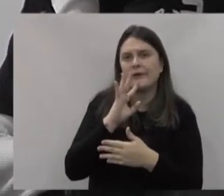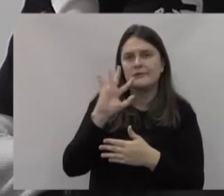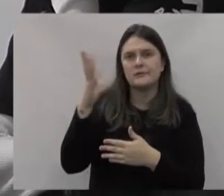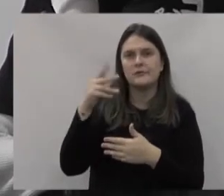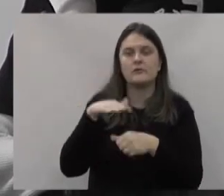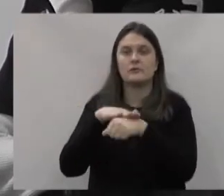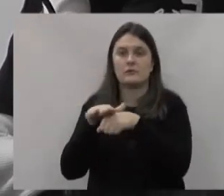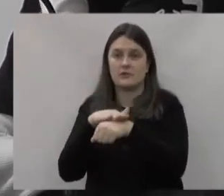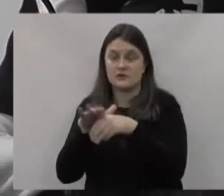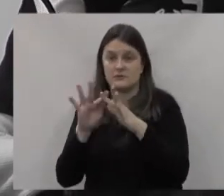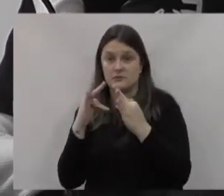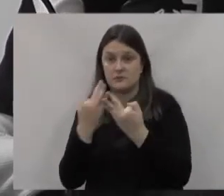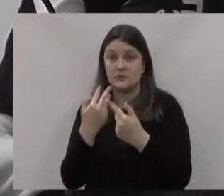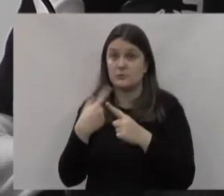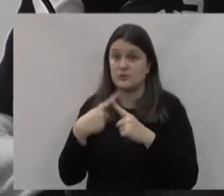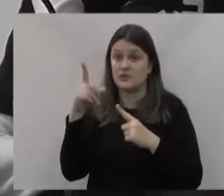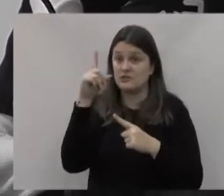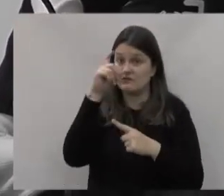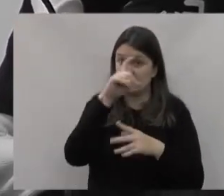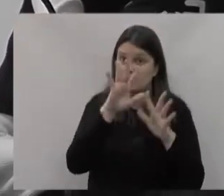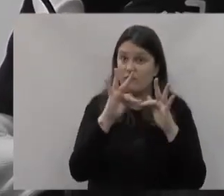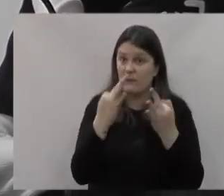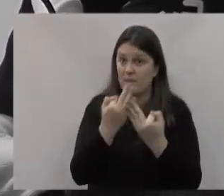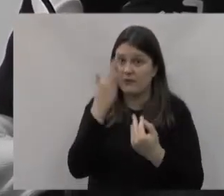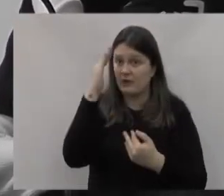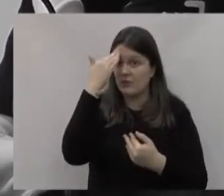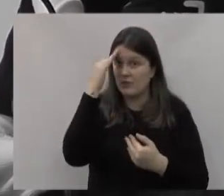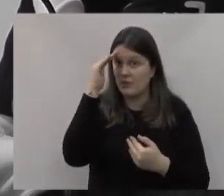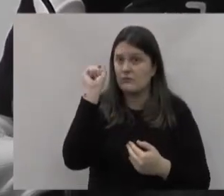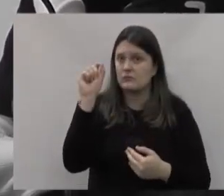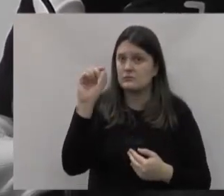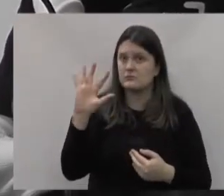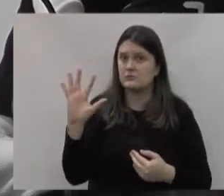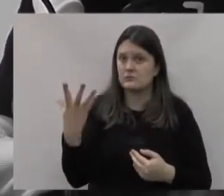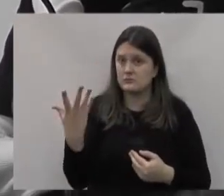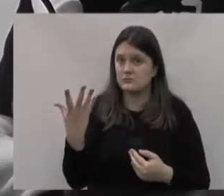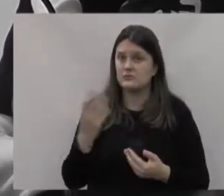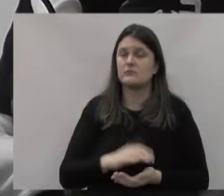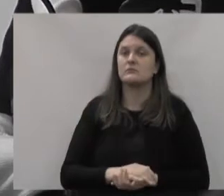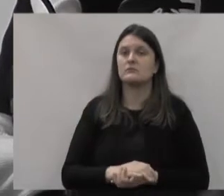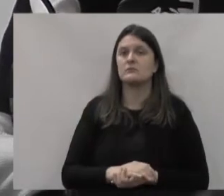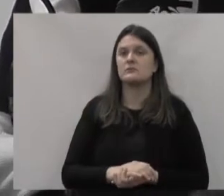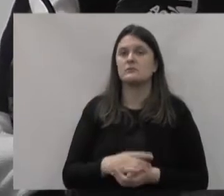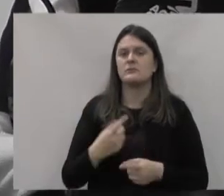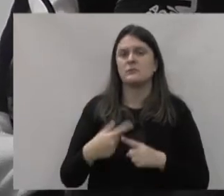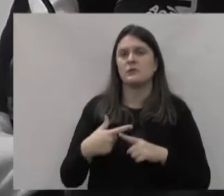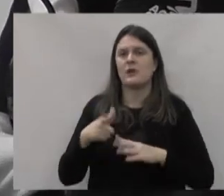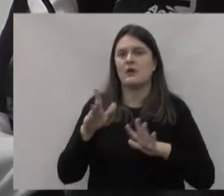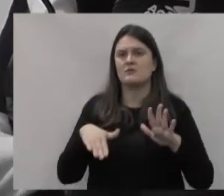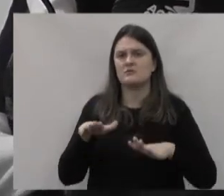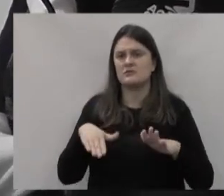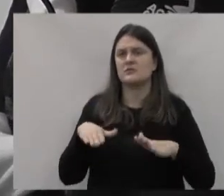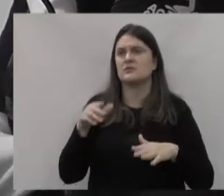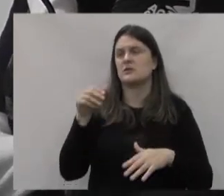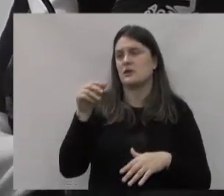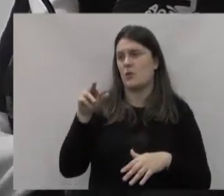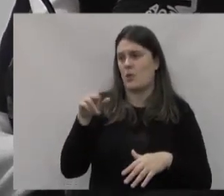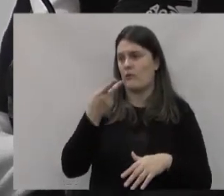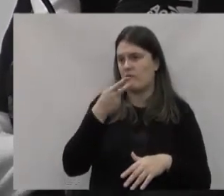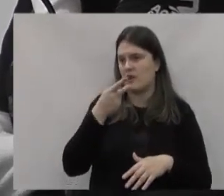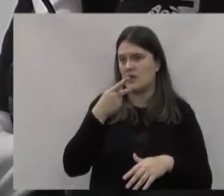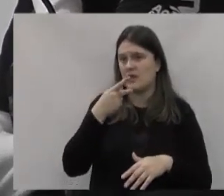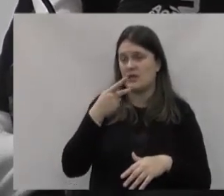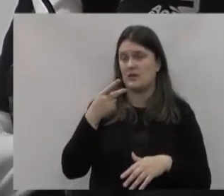conversa com a família, porque é muito difícil da família compreender o que está acontecendo até então, né? Essa que nem no caso dessa que eu estou com a